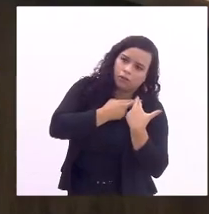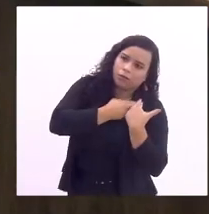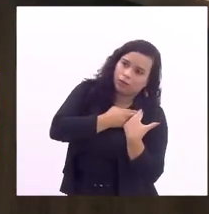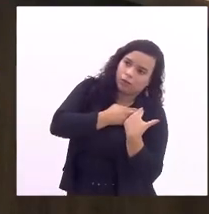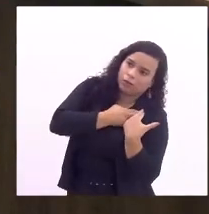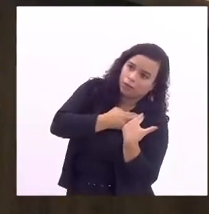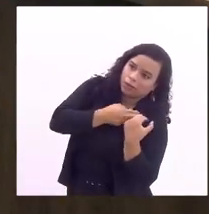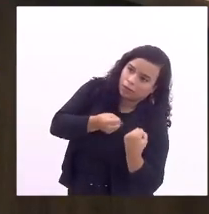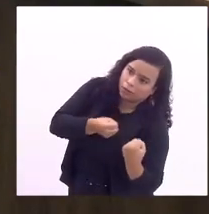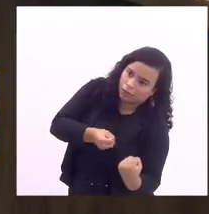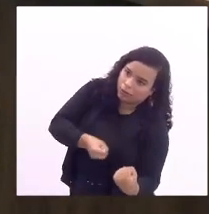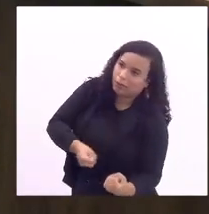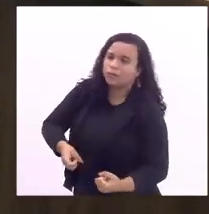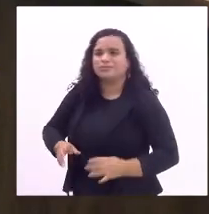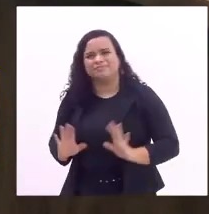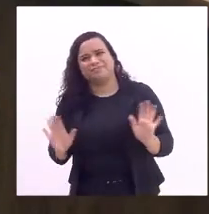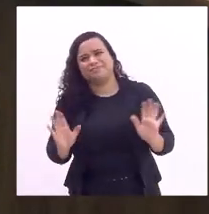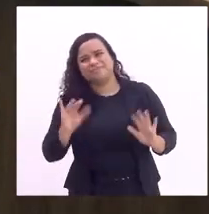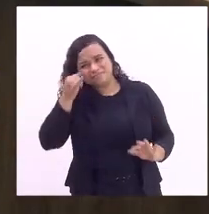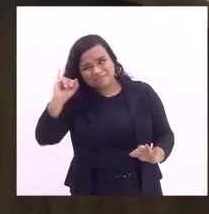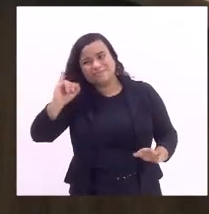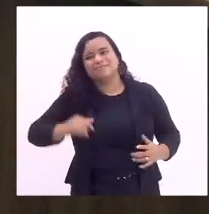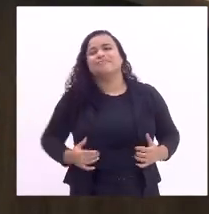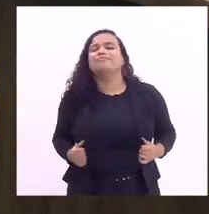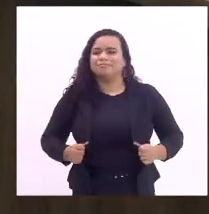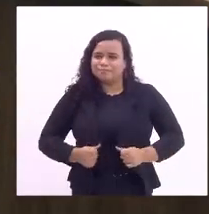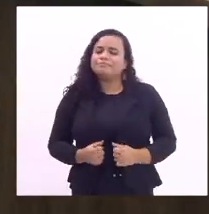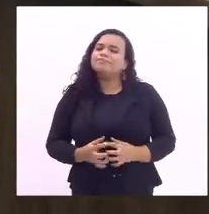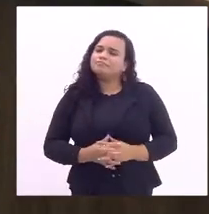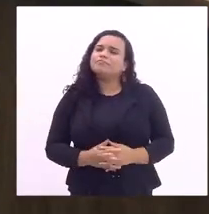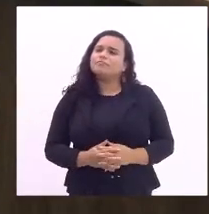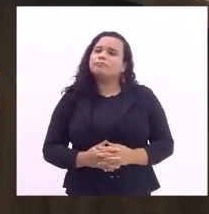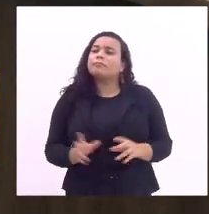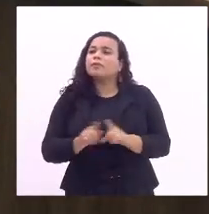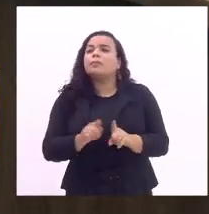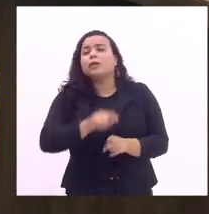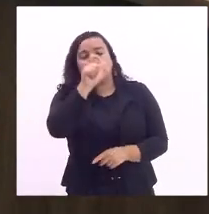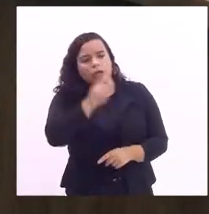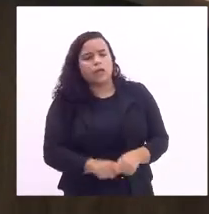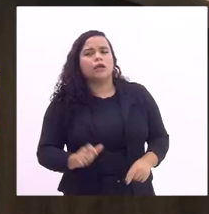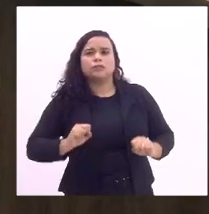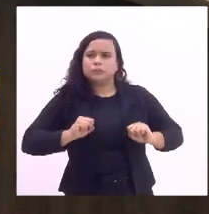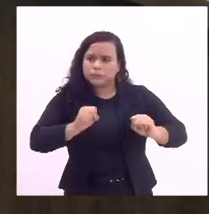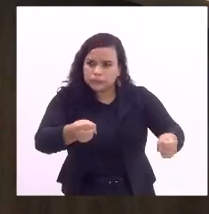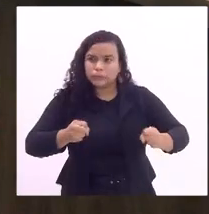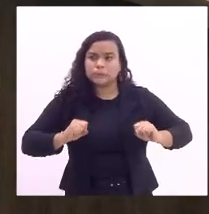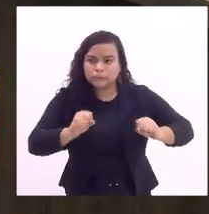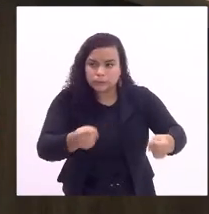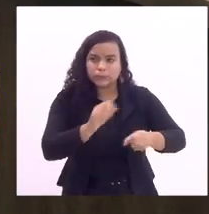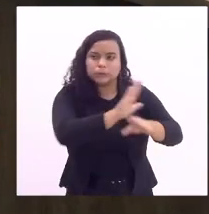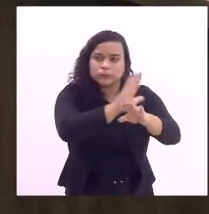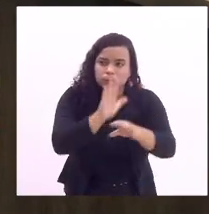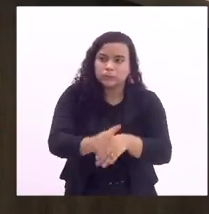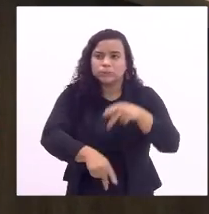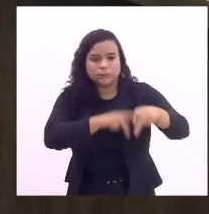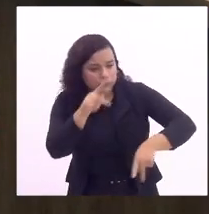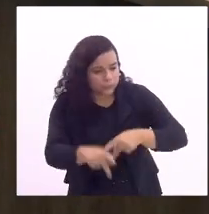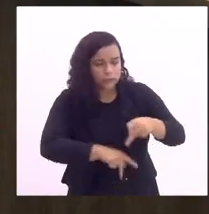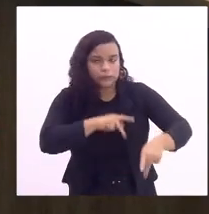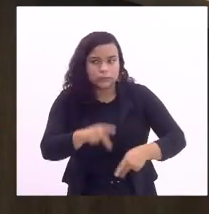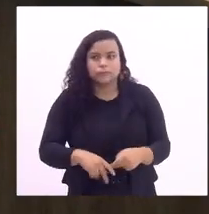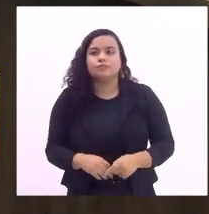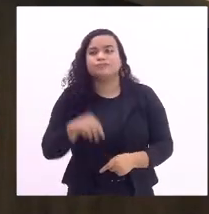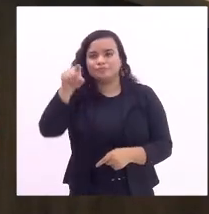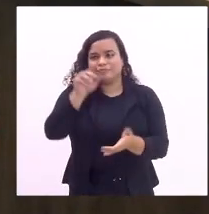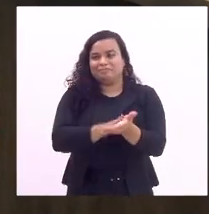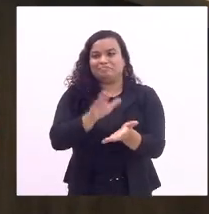mais trabalho, mais trabalho, mais trabalho, e ele sempre fazendo em prol da população. Vossa Excelência